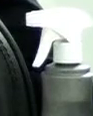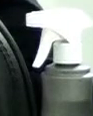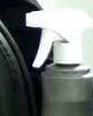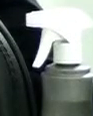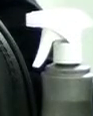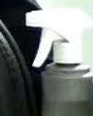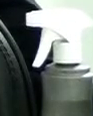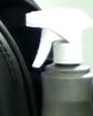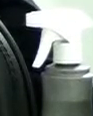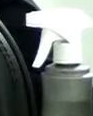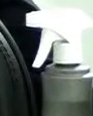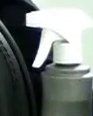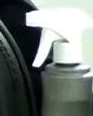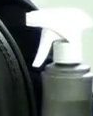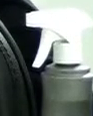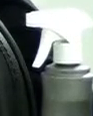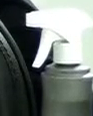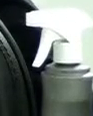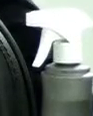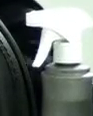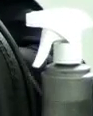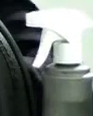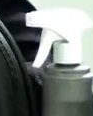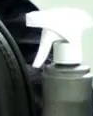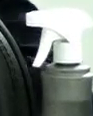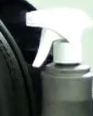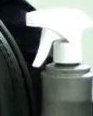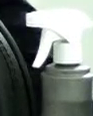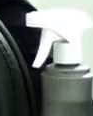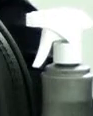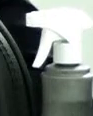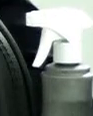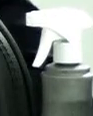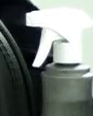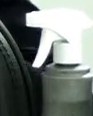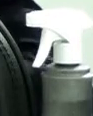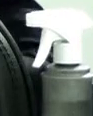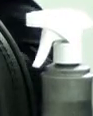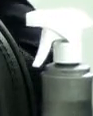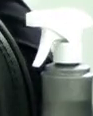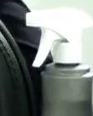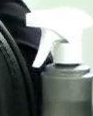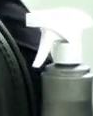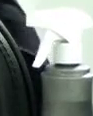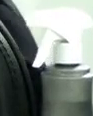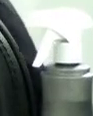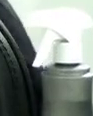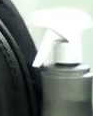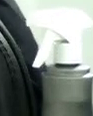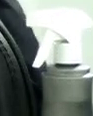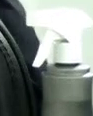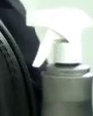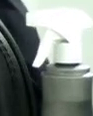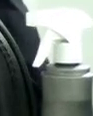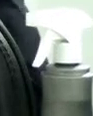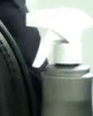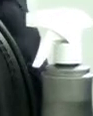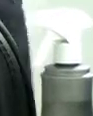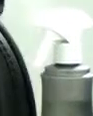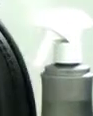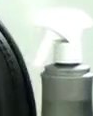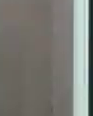dedicação e empenho na nossa comissão e representando muito bem a Casa Legislativa. Obrigado,